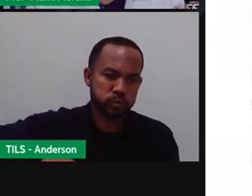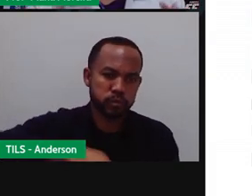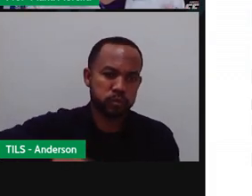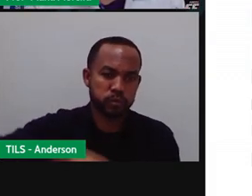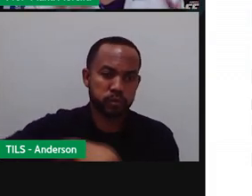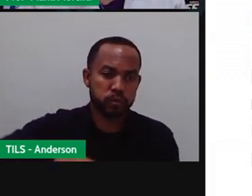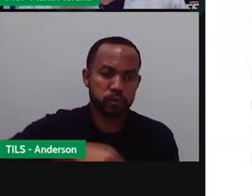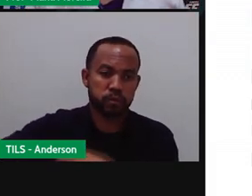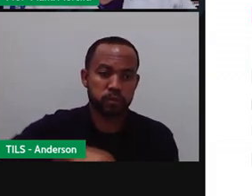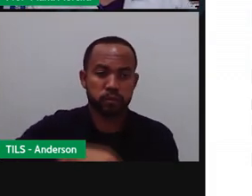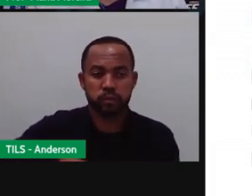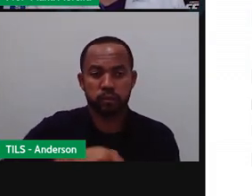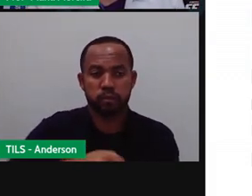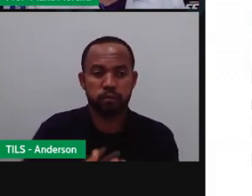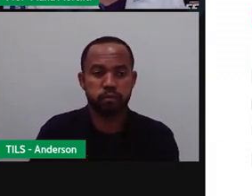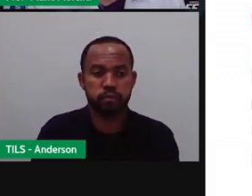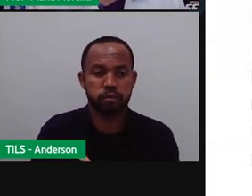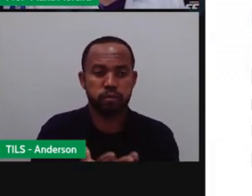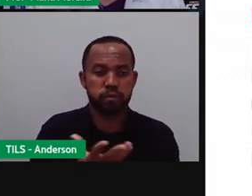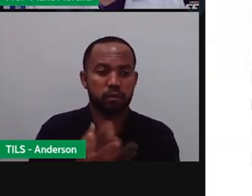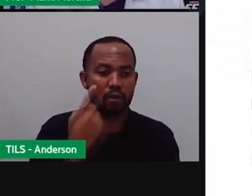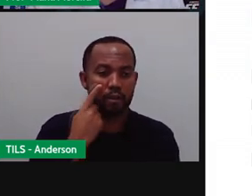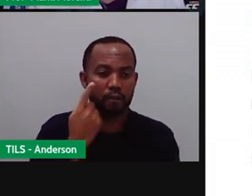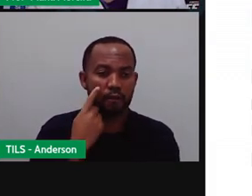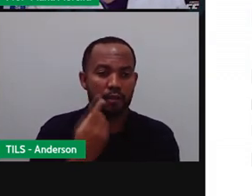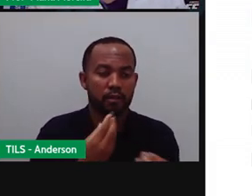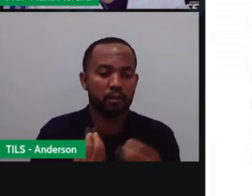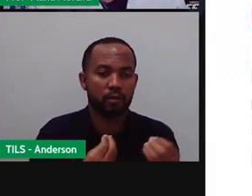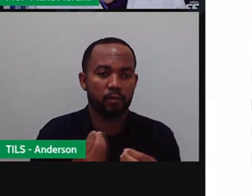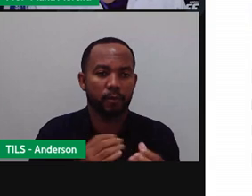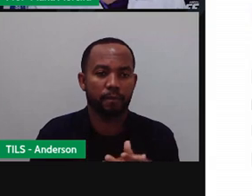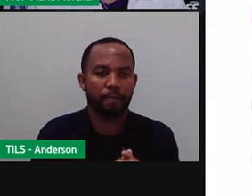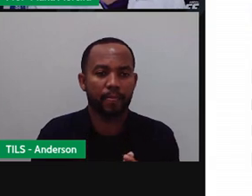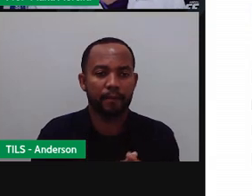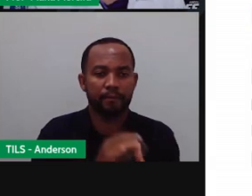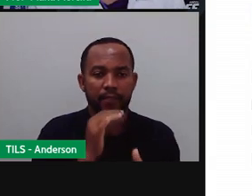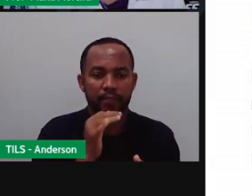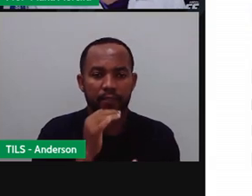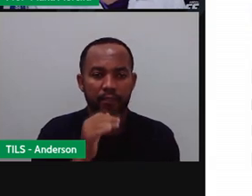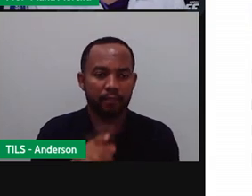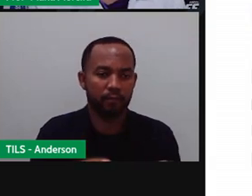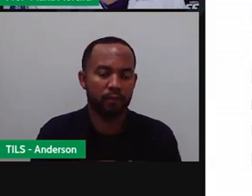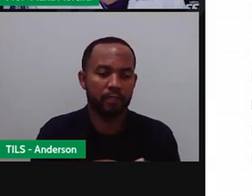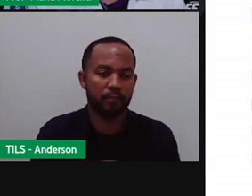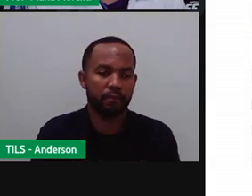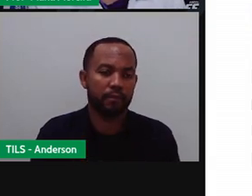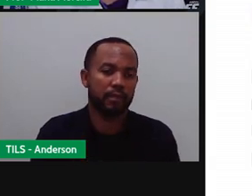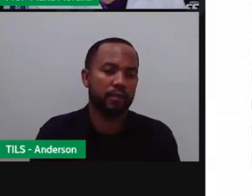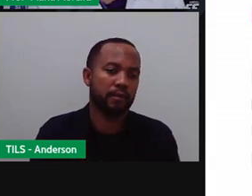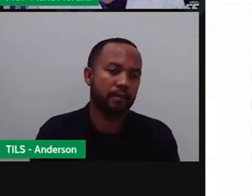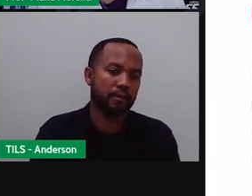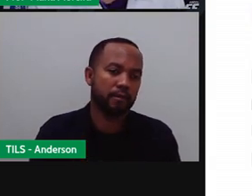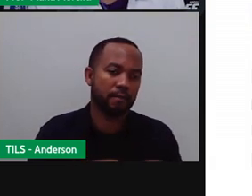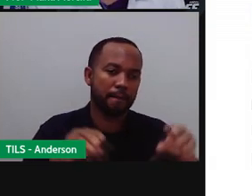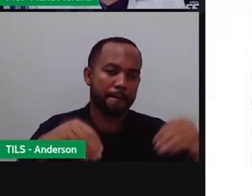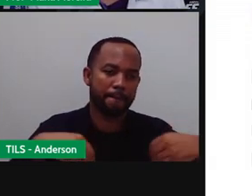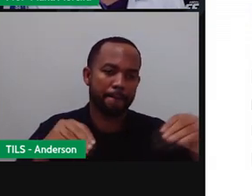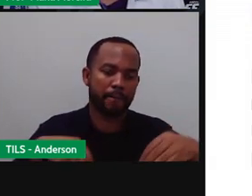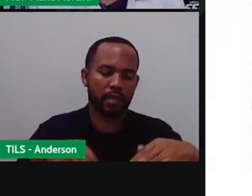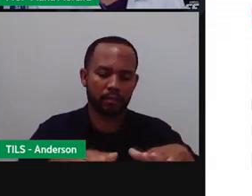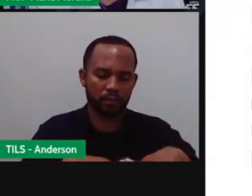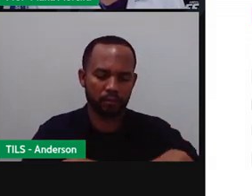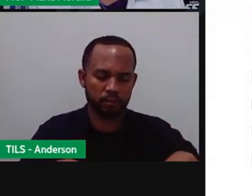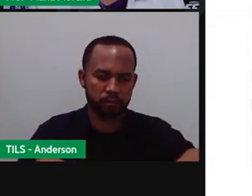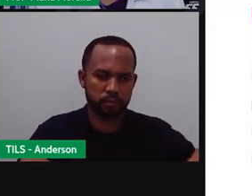essa mistura ganhar a consistência que a gente vai ver daqui a pouco. Bom, coloque um pano de louça, né? Que é pano de prato,